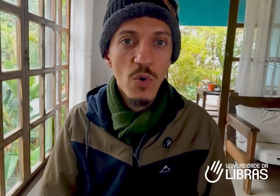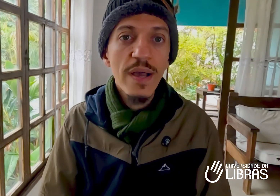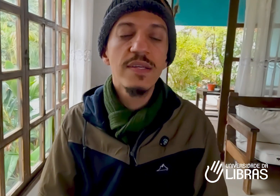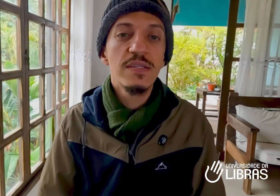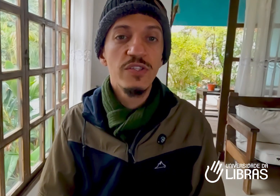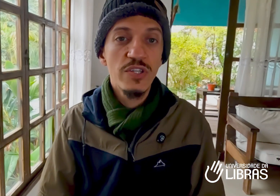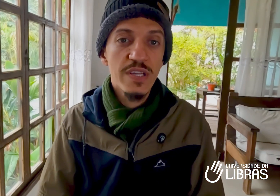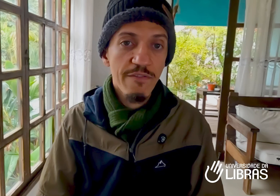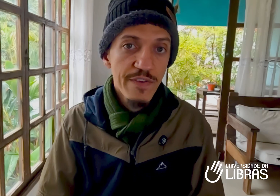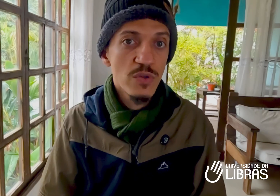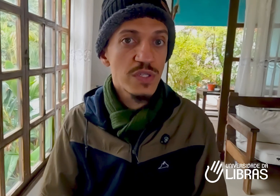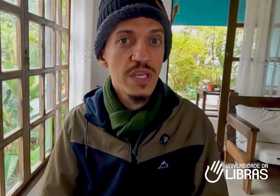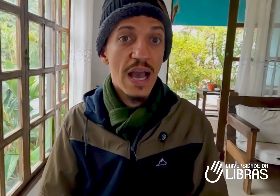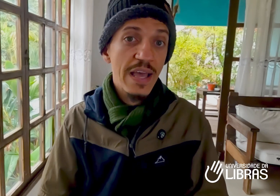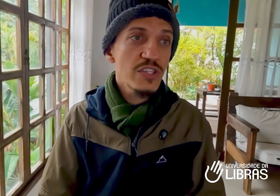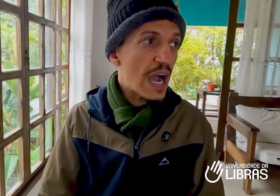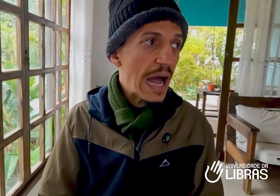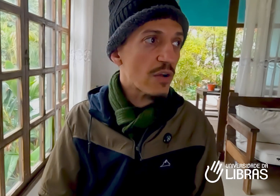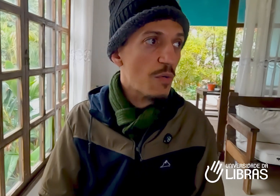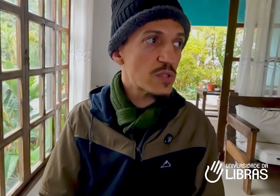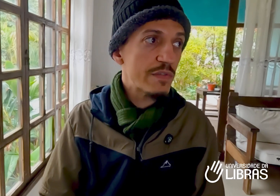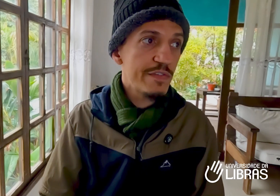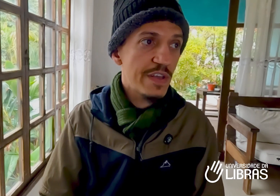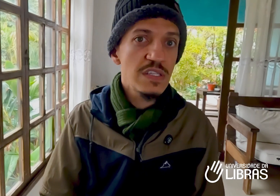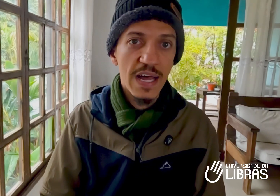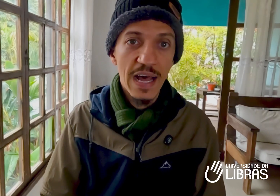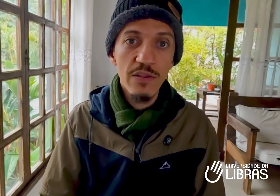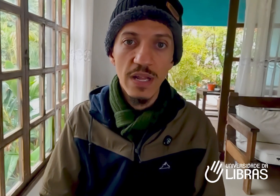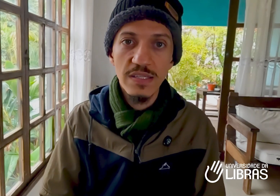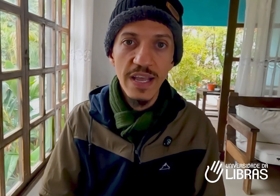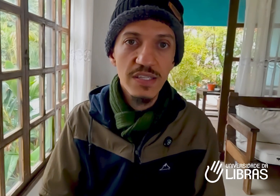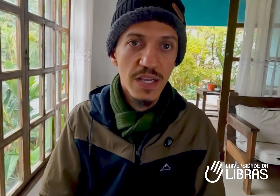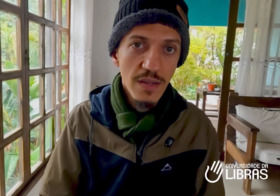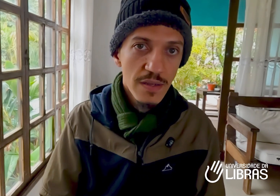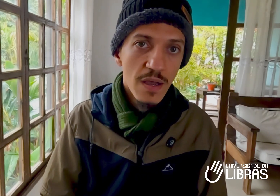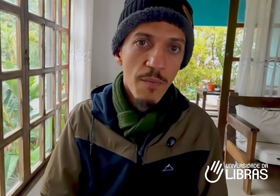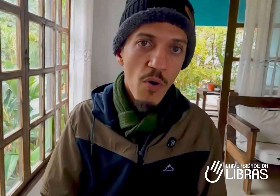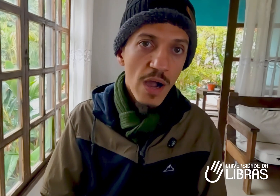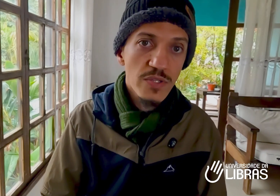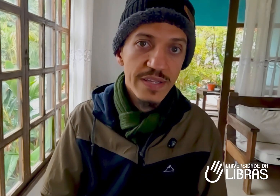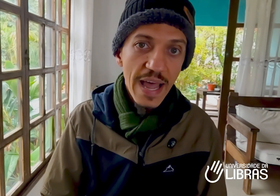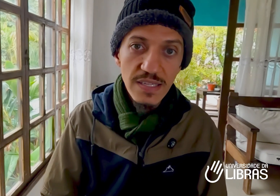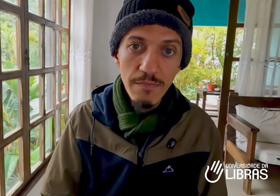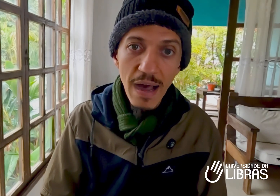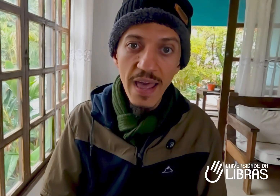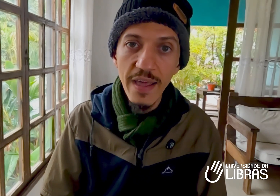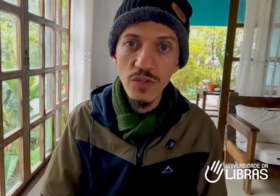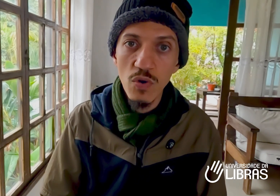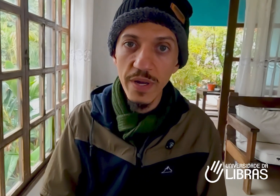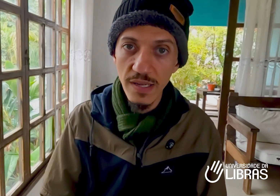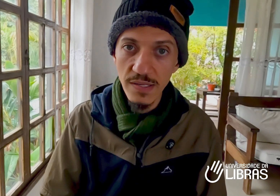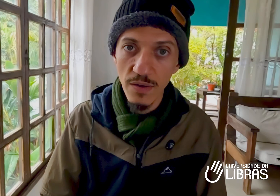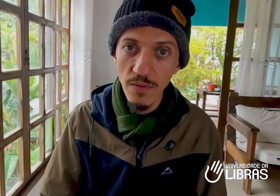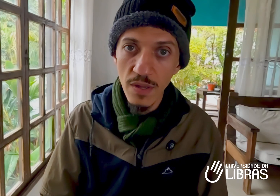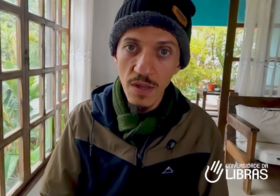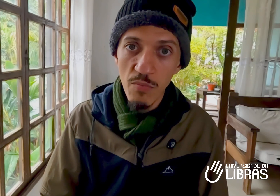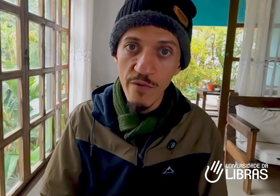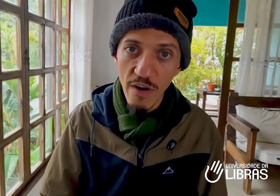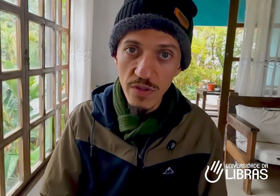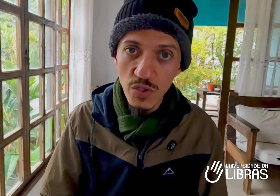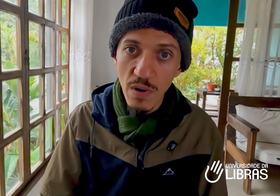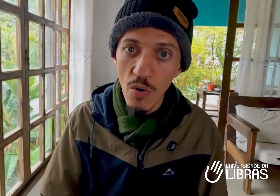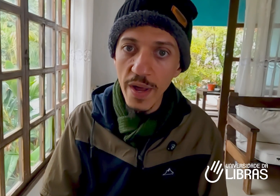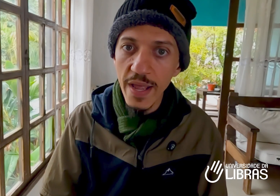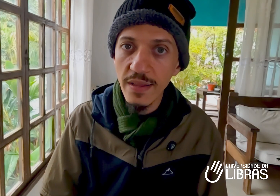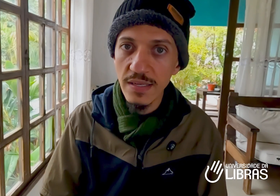várias coisas de desafios que a enteada começou a vivenciar na adolescência por causa dessa barreira de comunicação, por